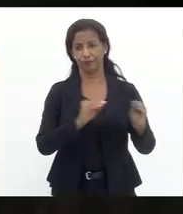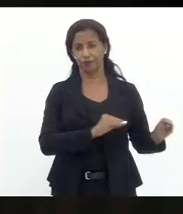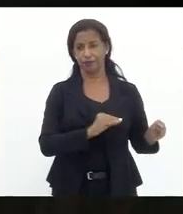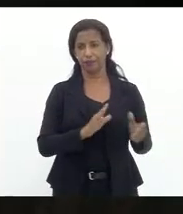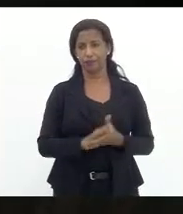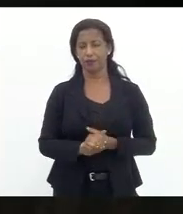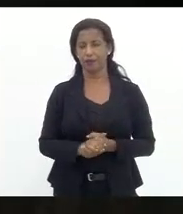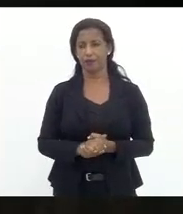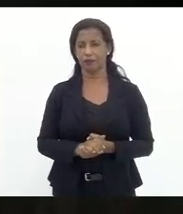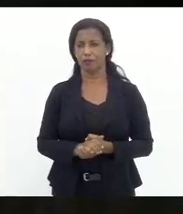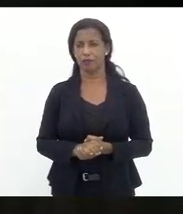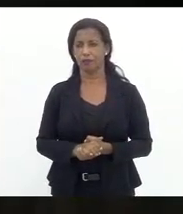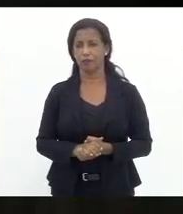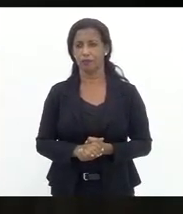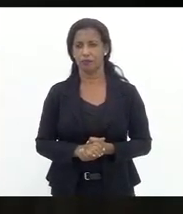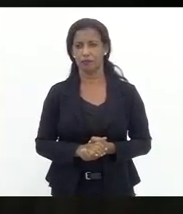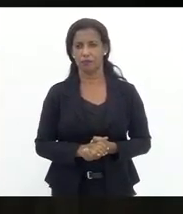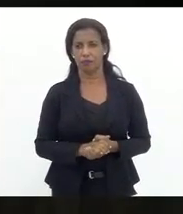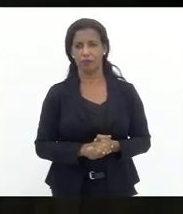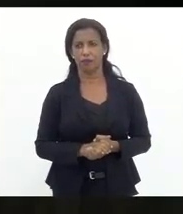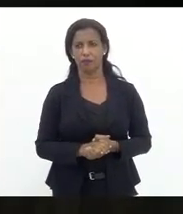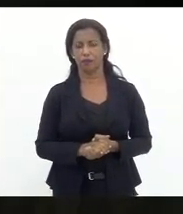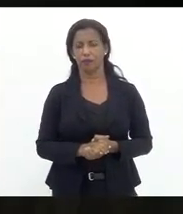autógrafo. Concluídos.